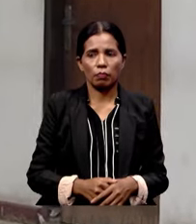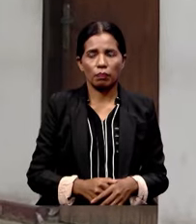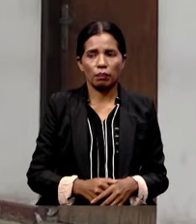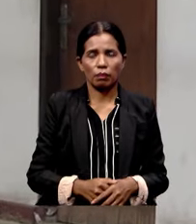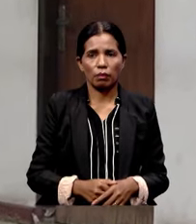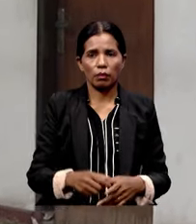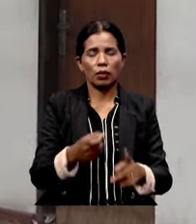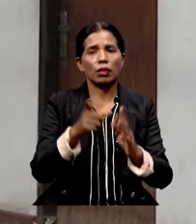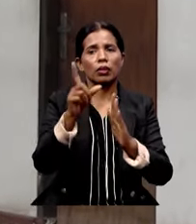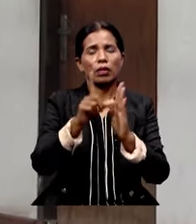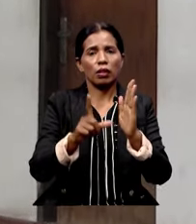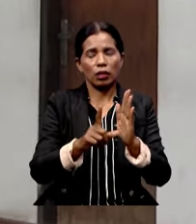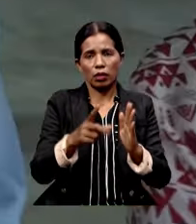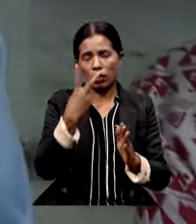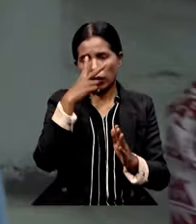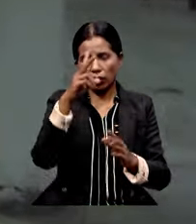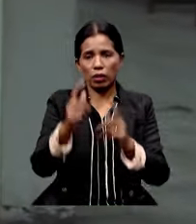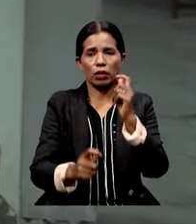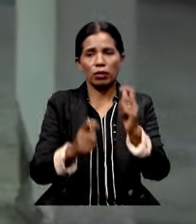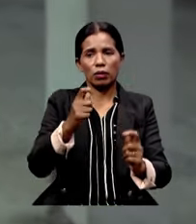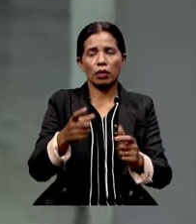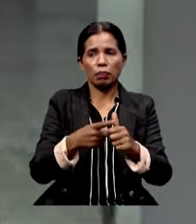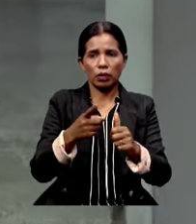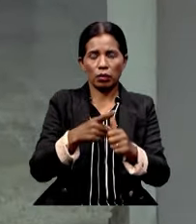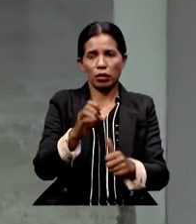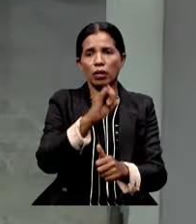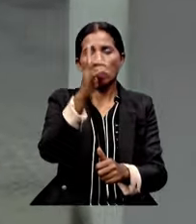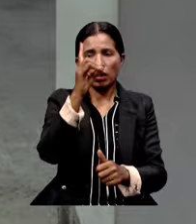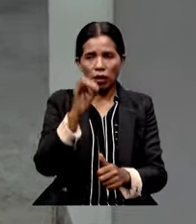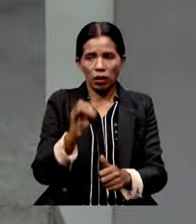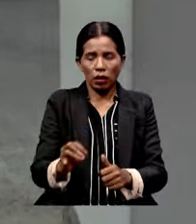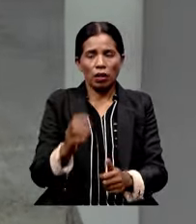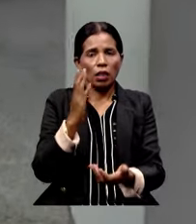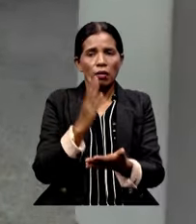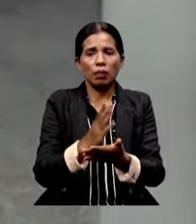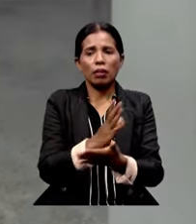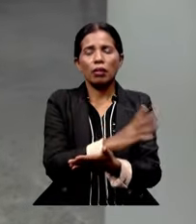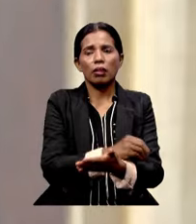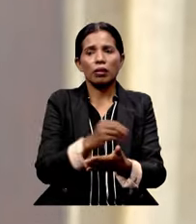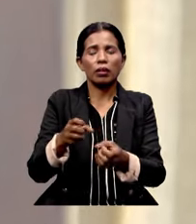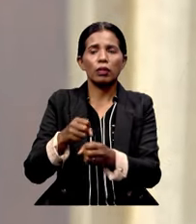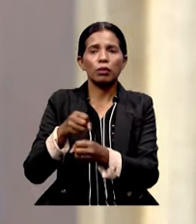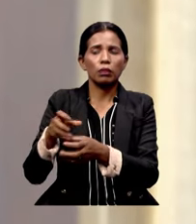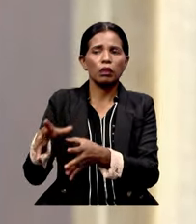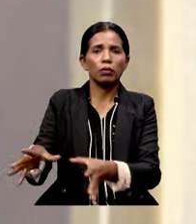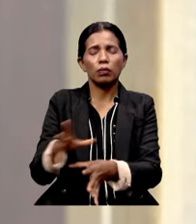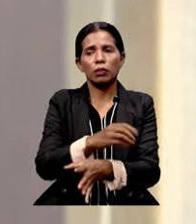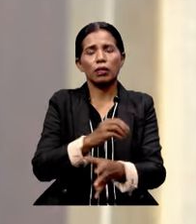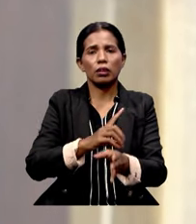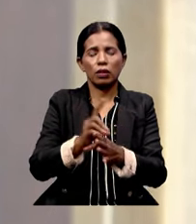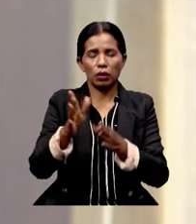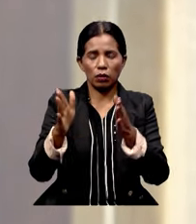Liu Russi leitura acordou um Tribunal Judicial Primeira Instância Rili, absolve Diretor-Geral Prevenção, Sensibilização,